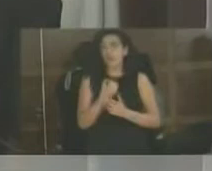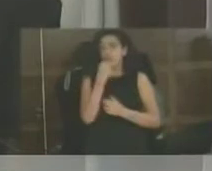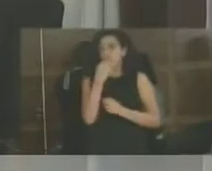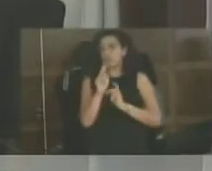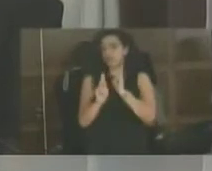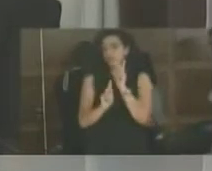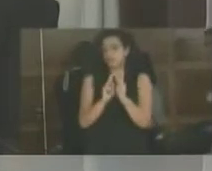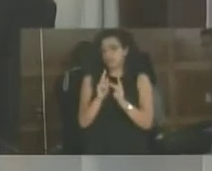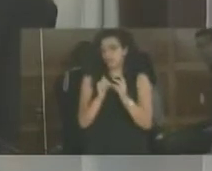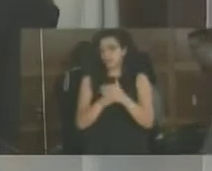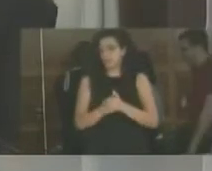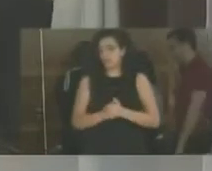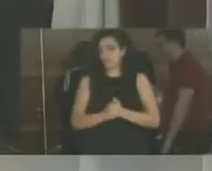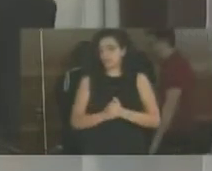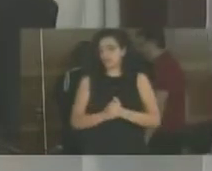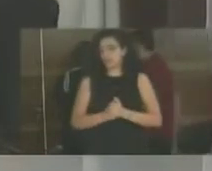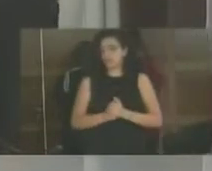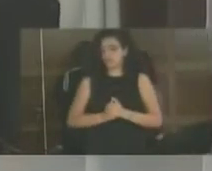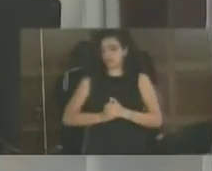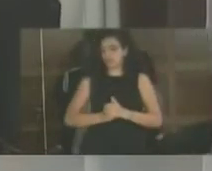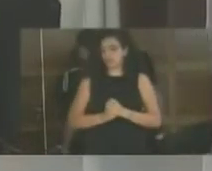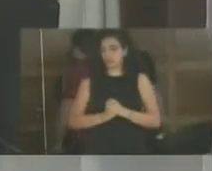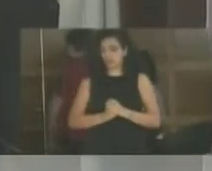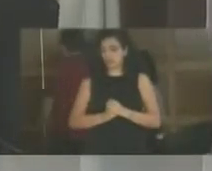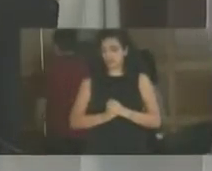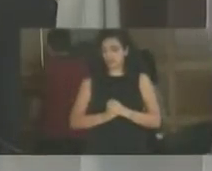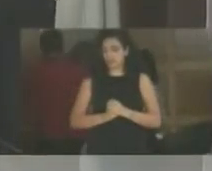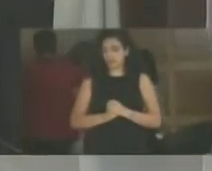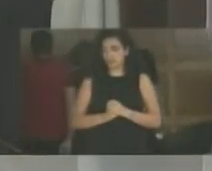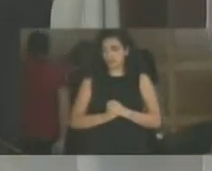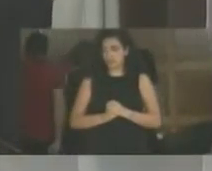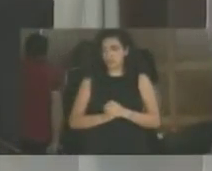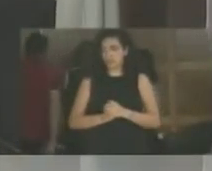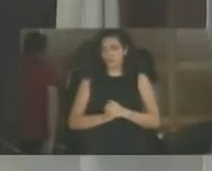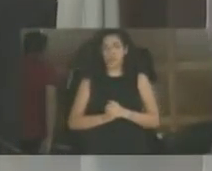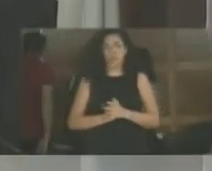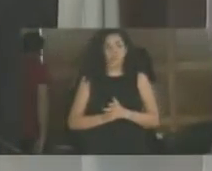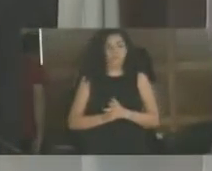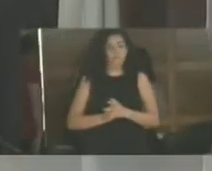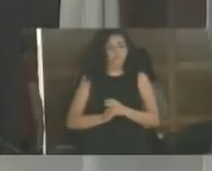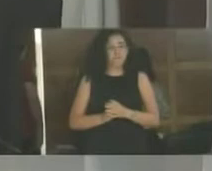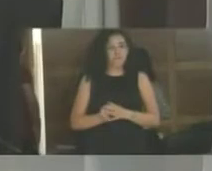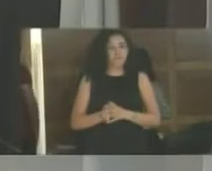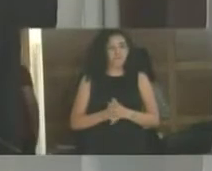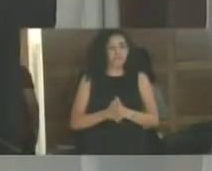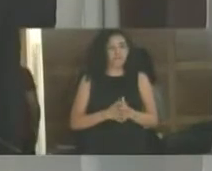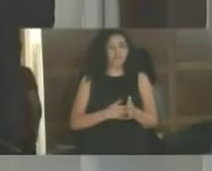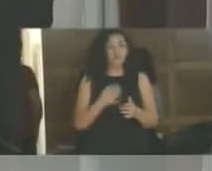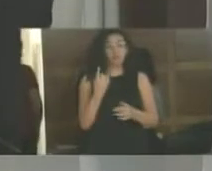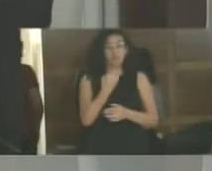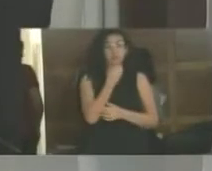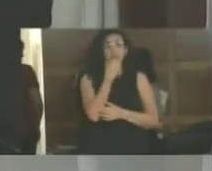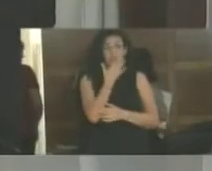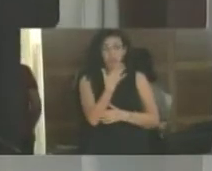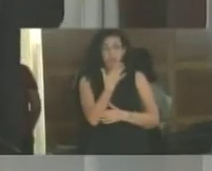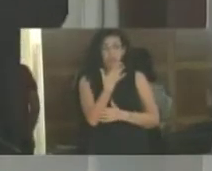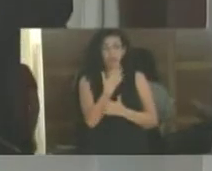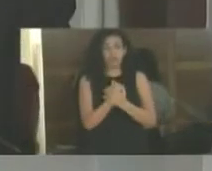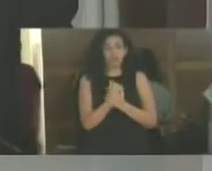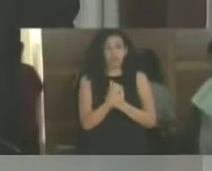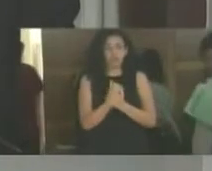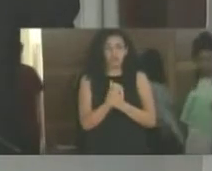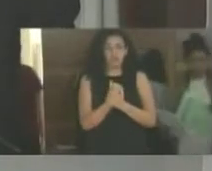população dele mesmo, que votou nele, que ajudou ele, isso é legal, entendeu? Então tá aí, essa é uma das indicações que eu fiz,